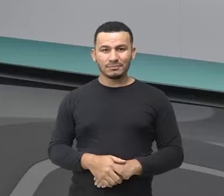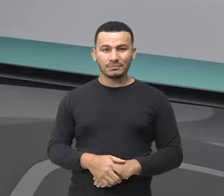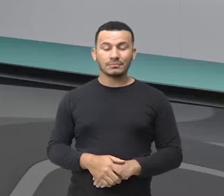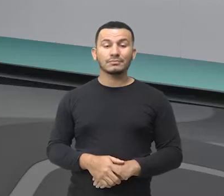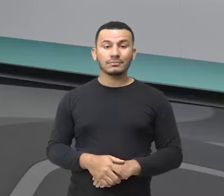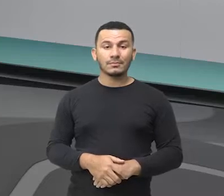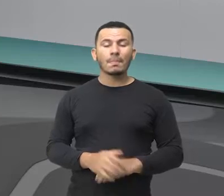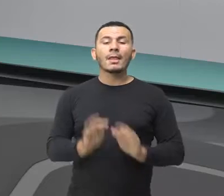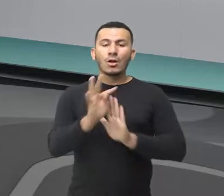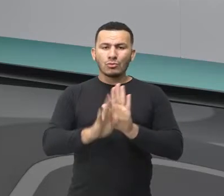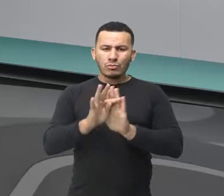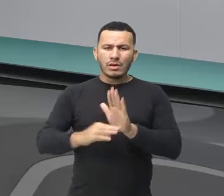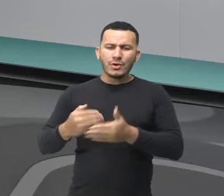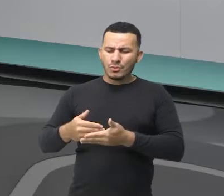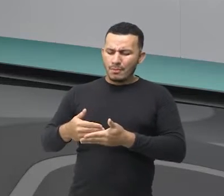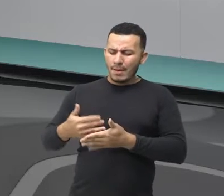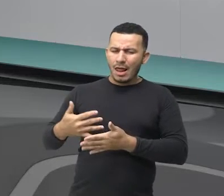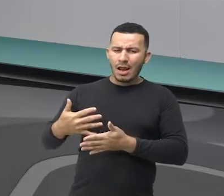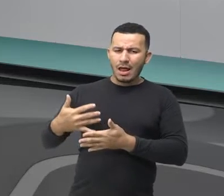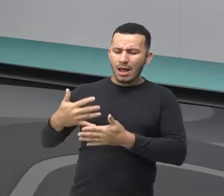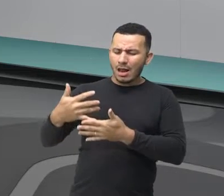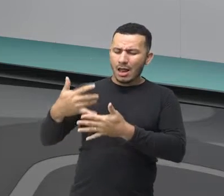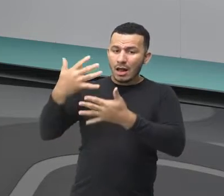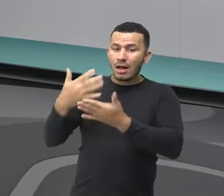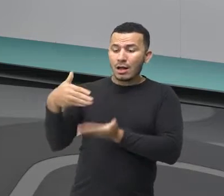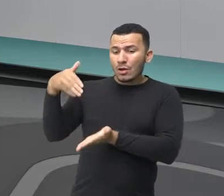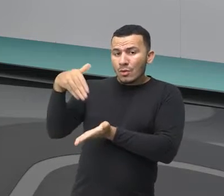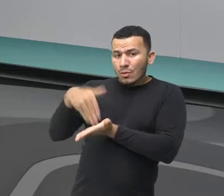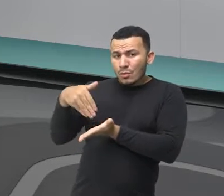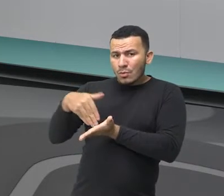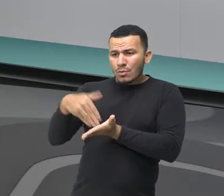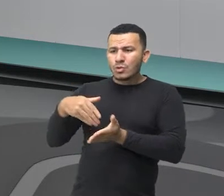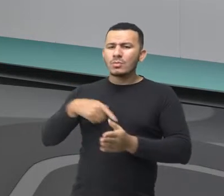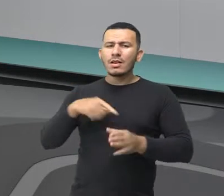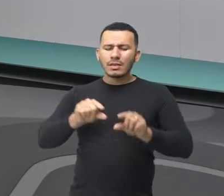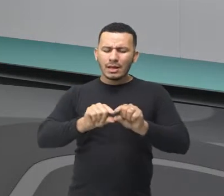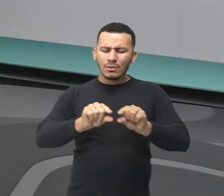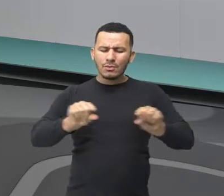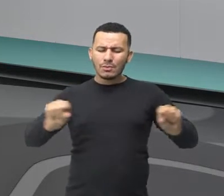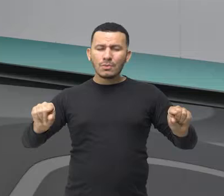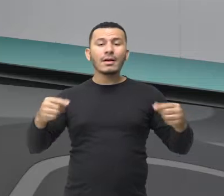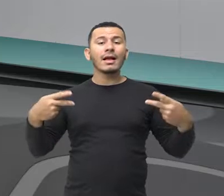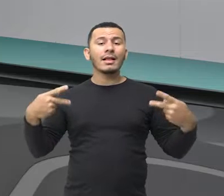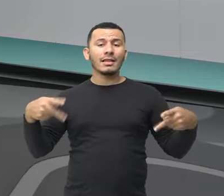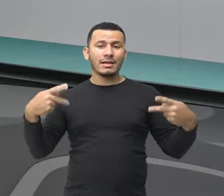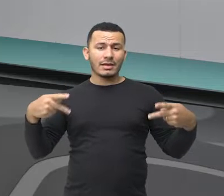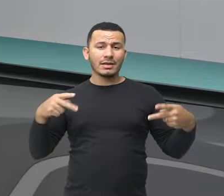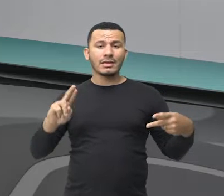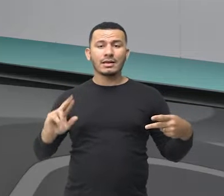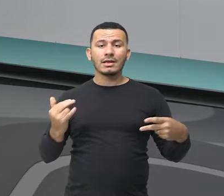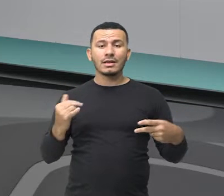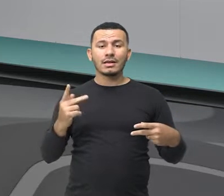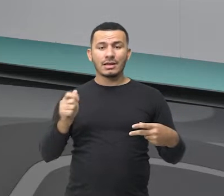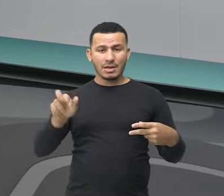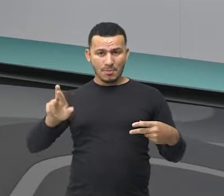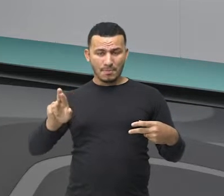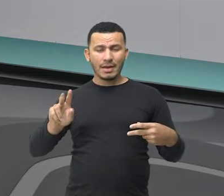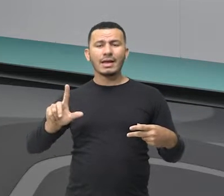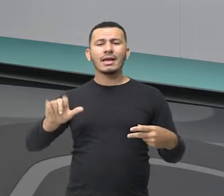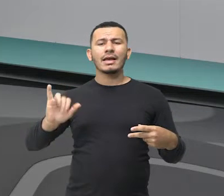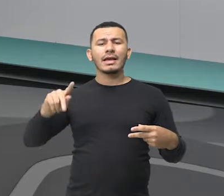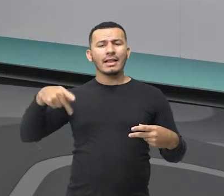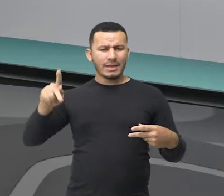Ora, ao final do texto, a gente tem lá os hiperlinks, que a gente já aprendeu a esse respeito, que trazem para